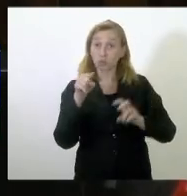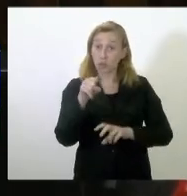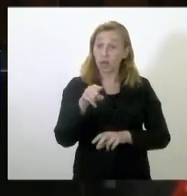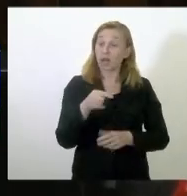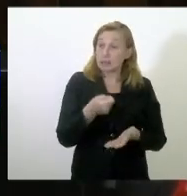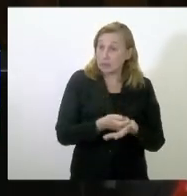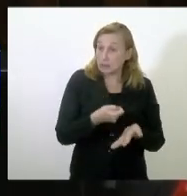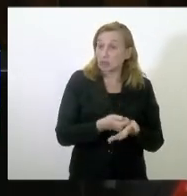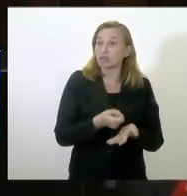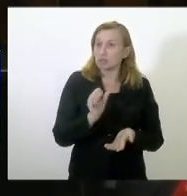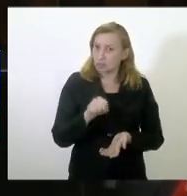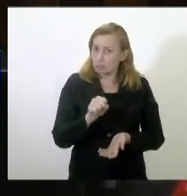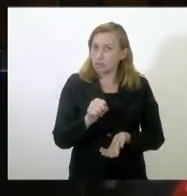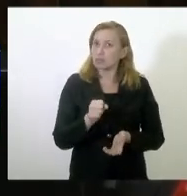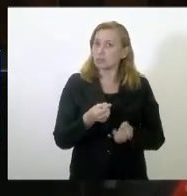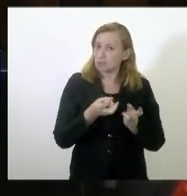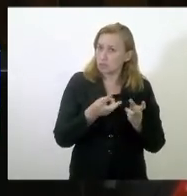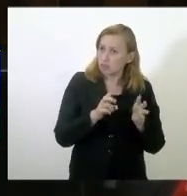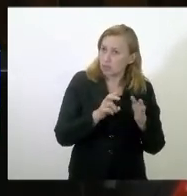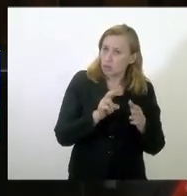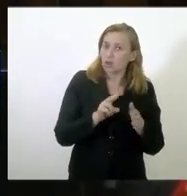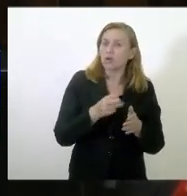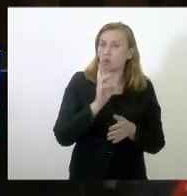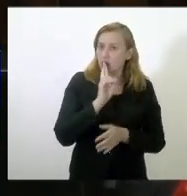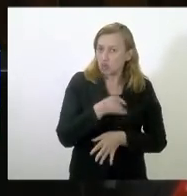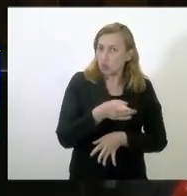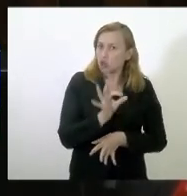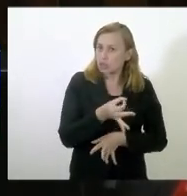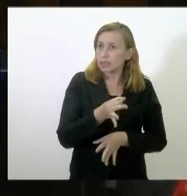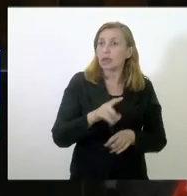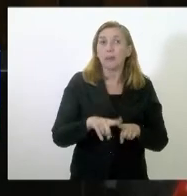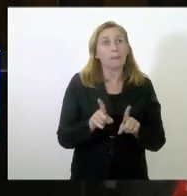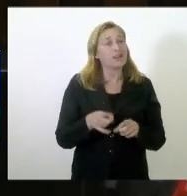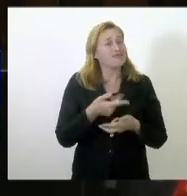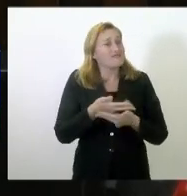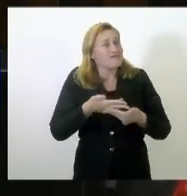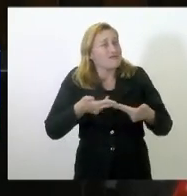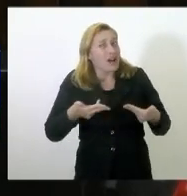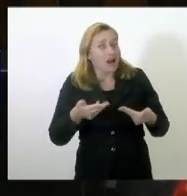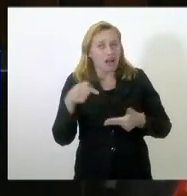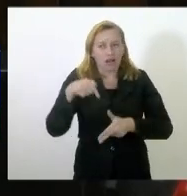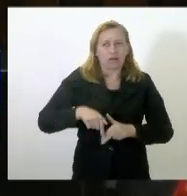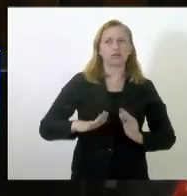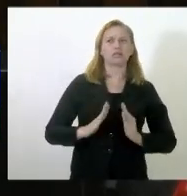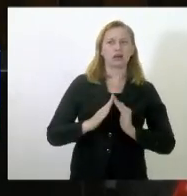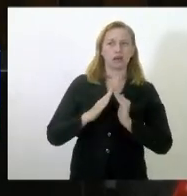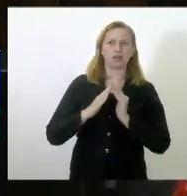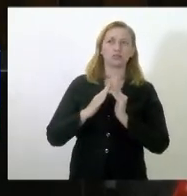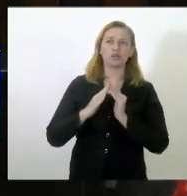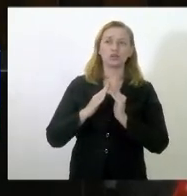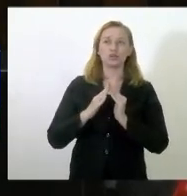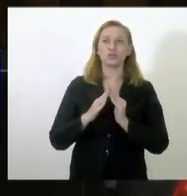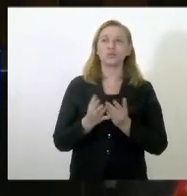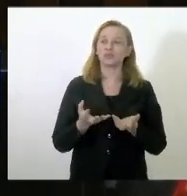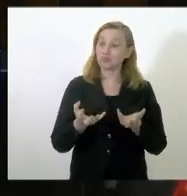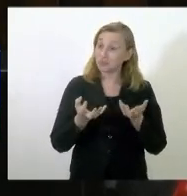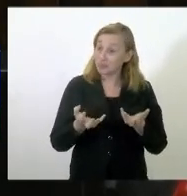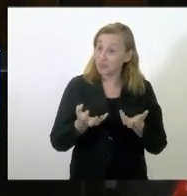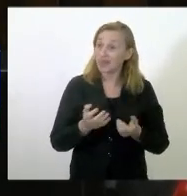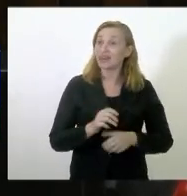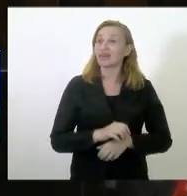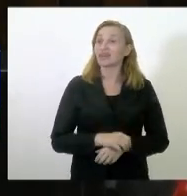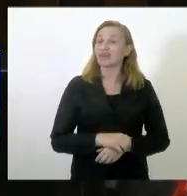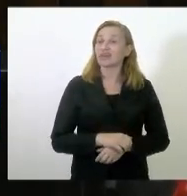exige, sim, uma averiguação, uma resposta. Mas muitos, inclusive aqui dessa casa, tentaram e